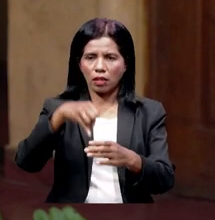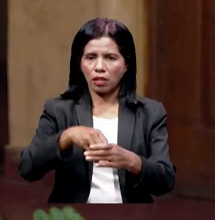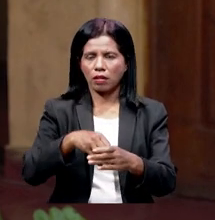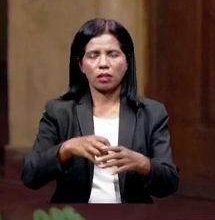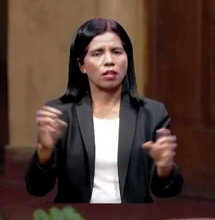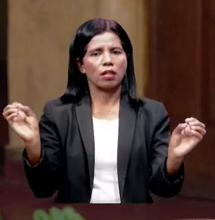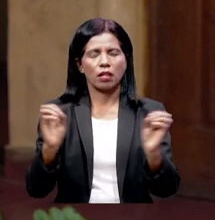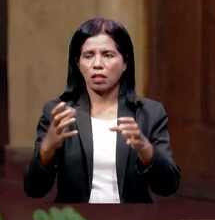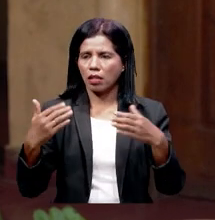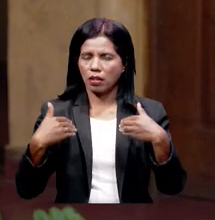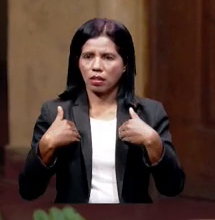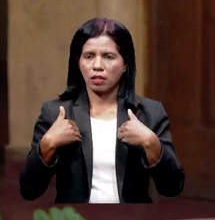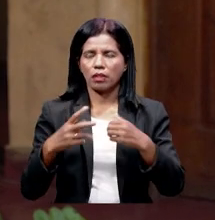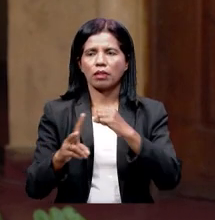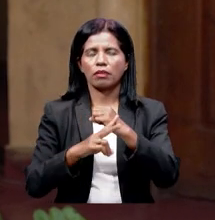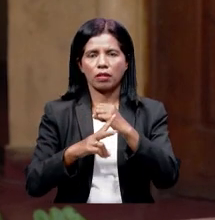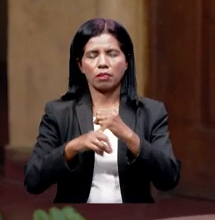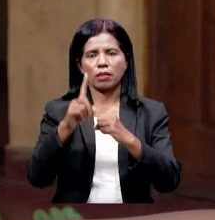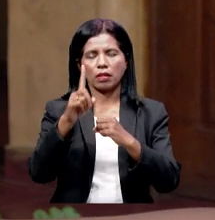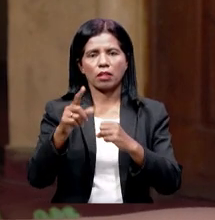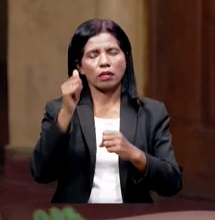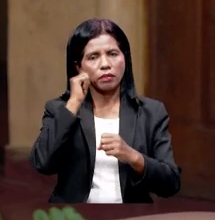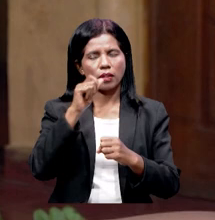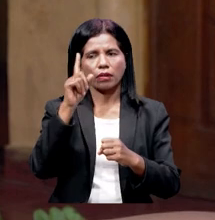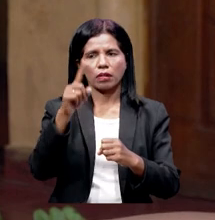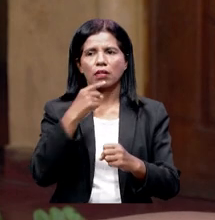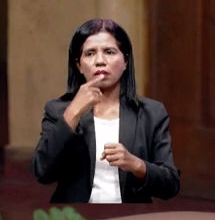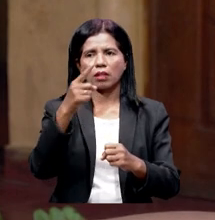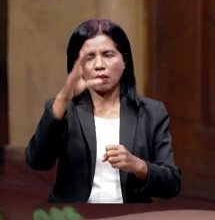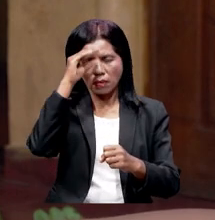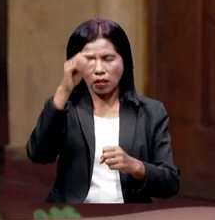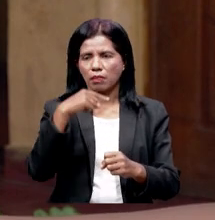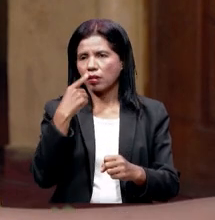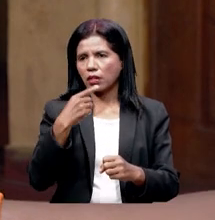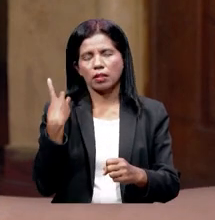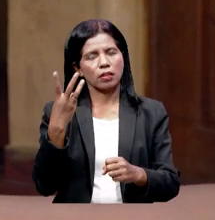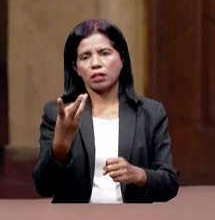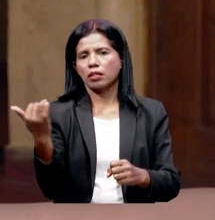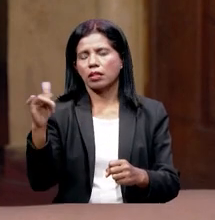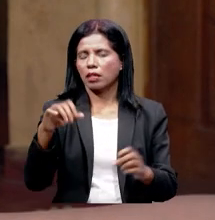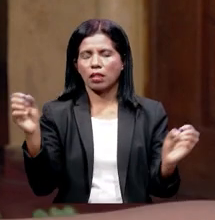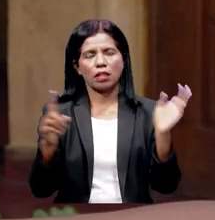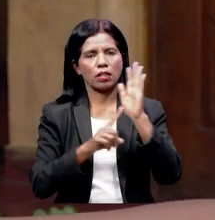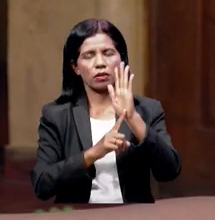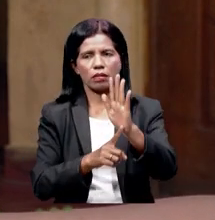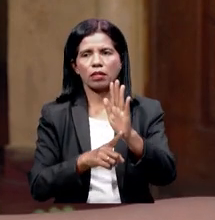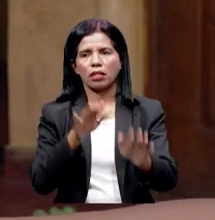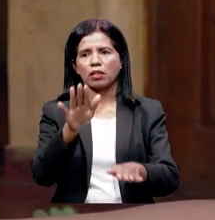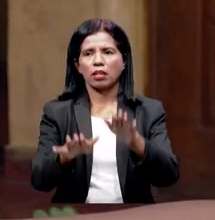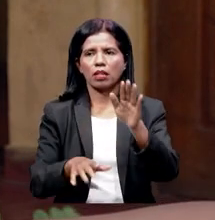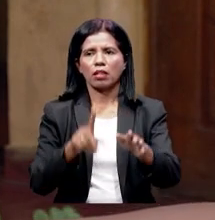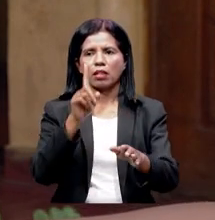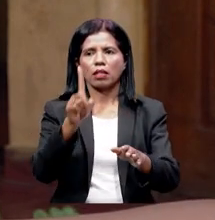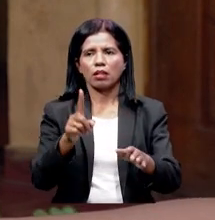vê, vítima ida ga inam fetong ida descobre katak mane ne mase sira la fosai antam sira la ho sira nain